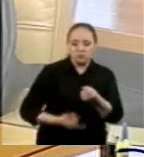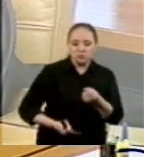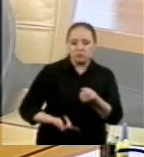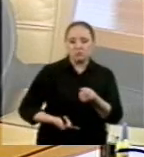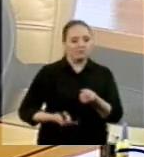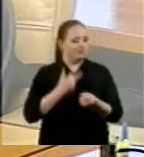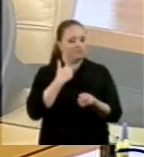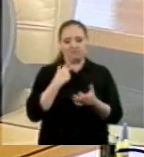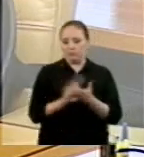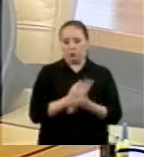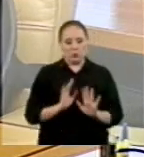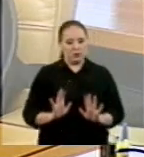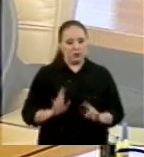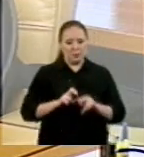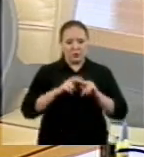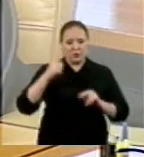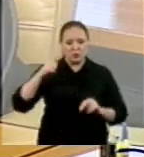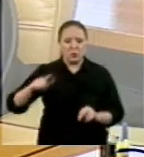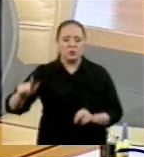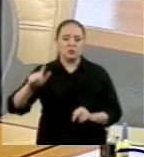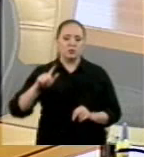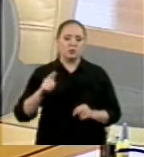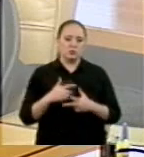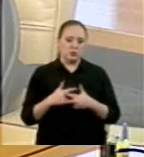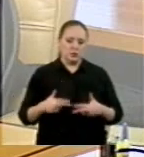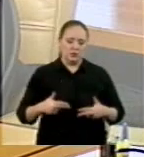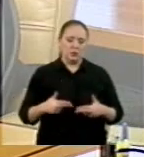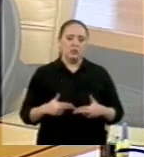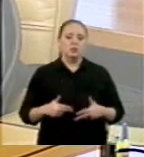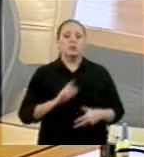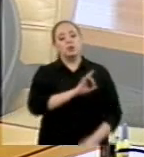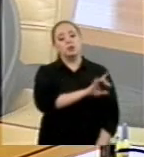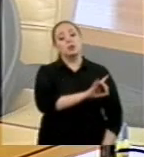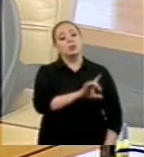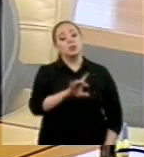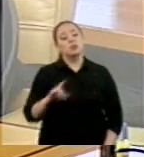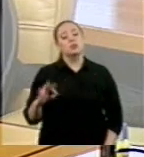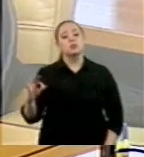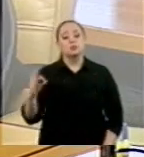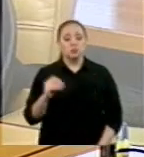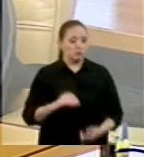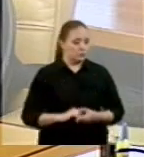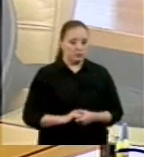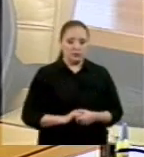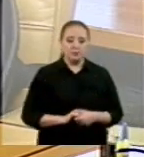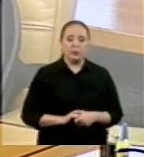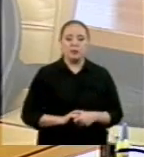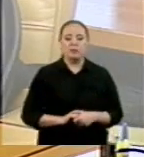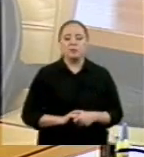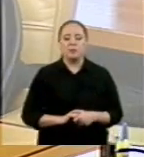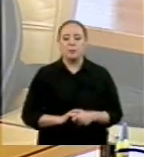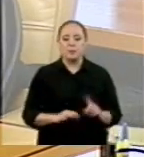de outra faceta da personalidade, que é inerente a cada um e a todos, o exercício da